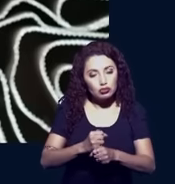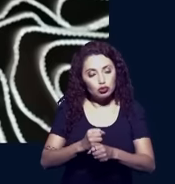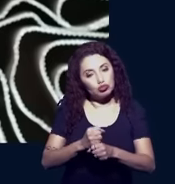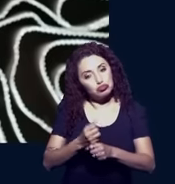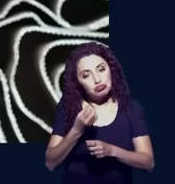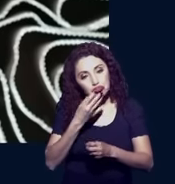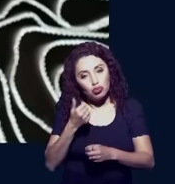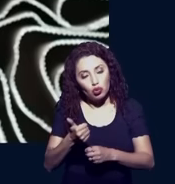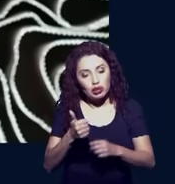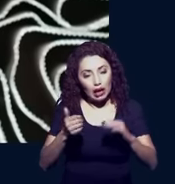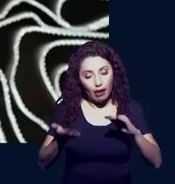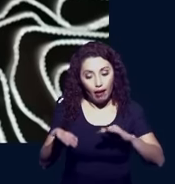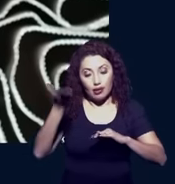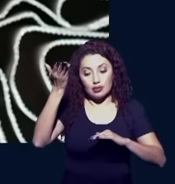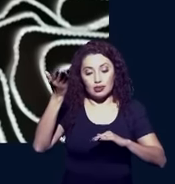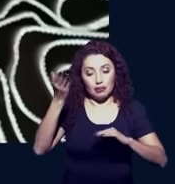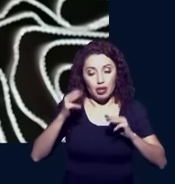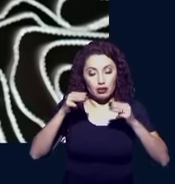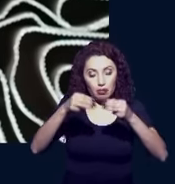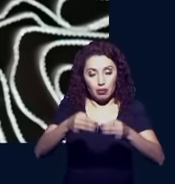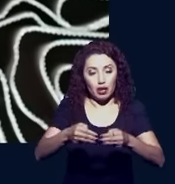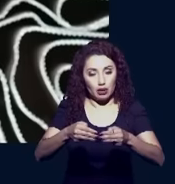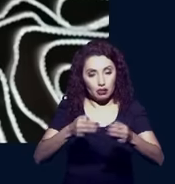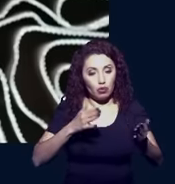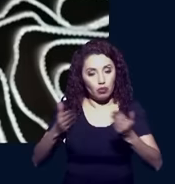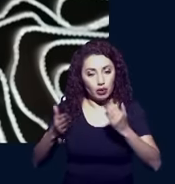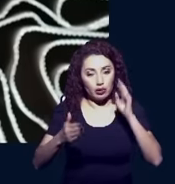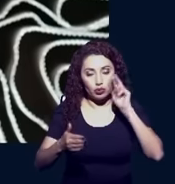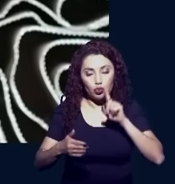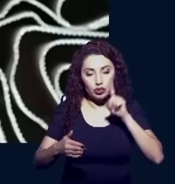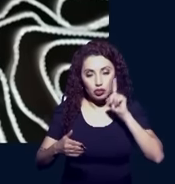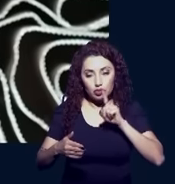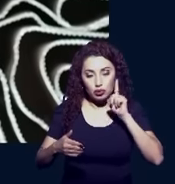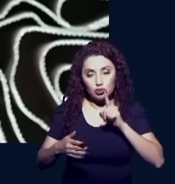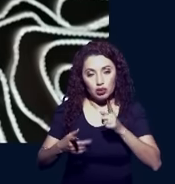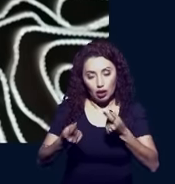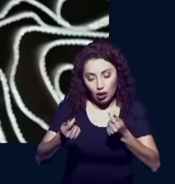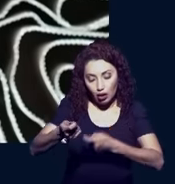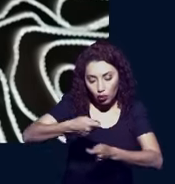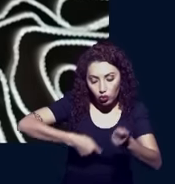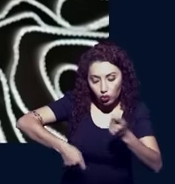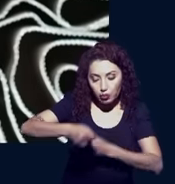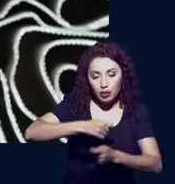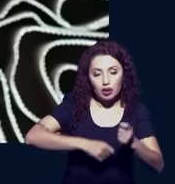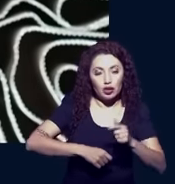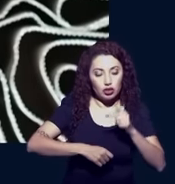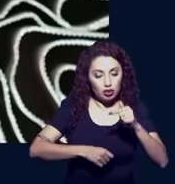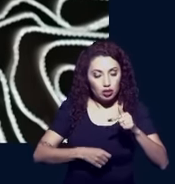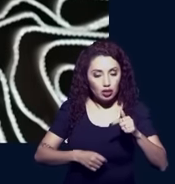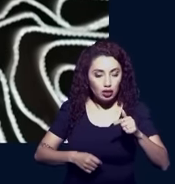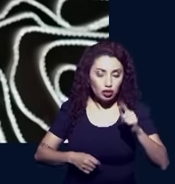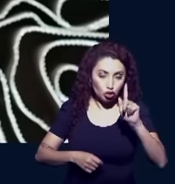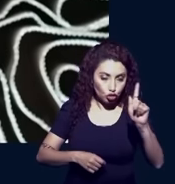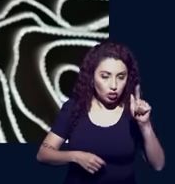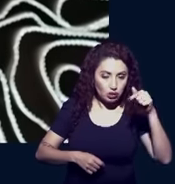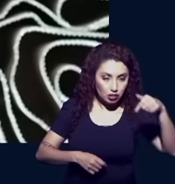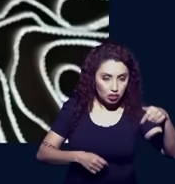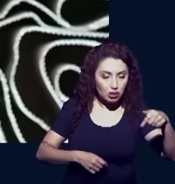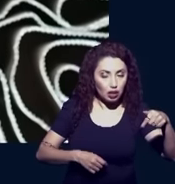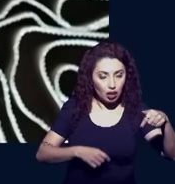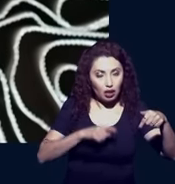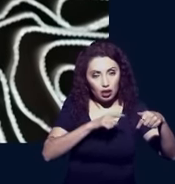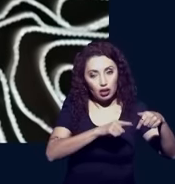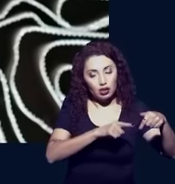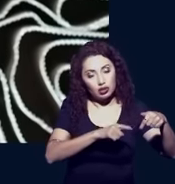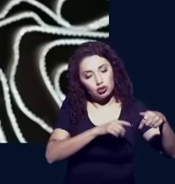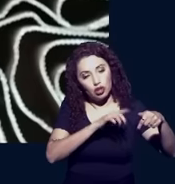Meta que nos Estados Unidos e na todas as economias 17 é de 2% eh mas eu diria que ela tá um um e pouquinho por C